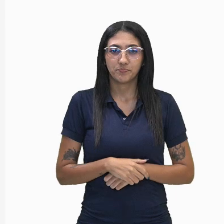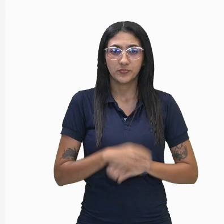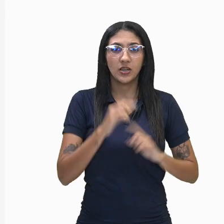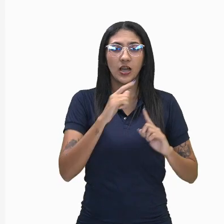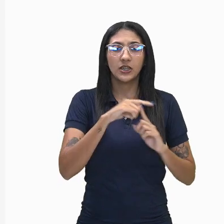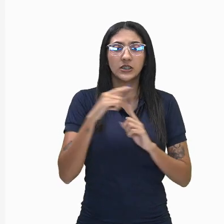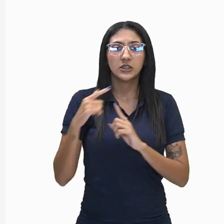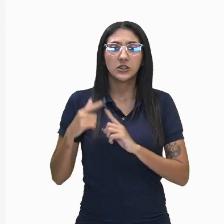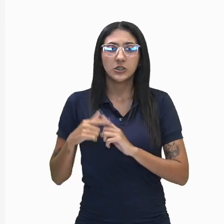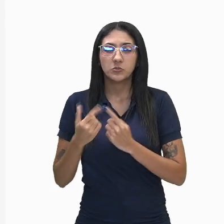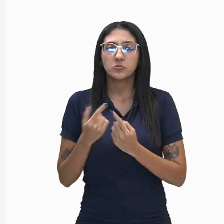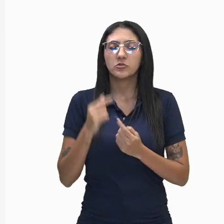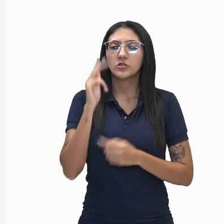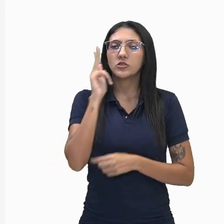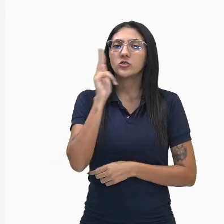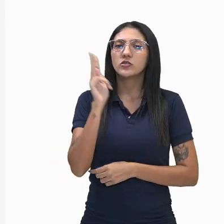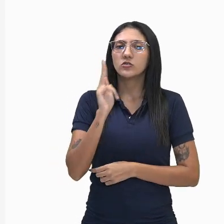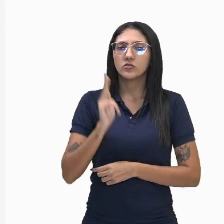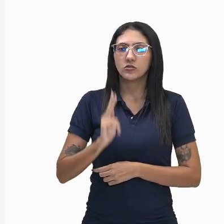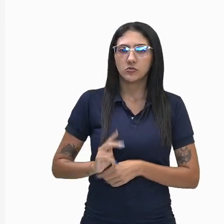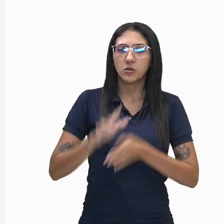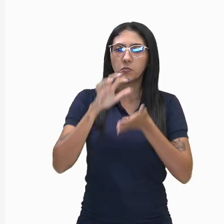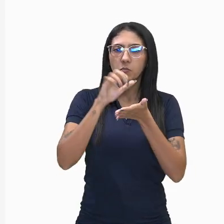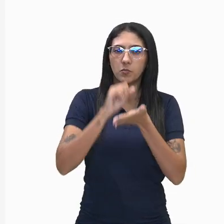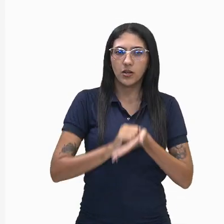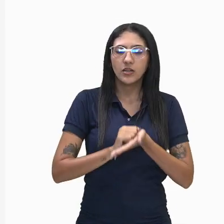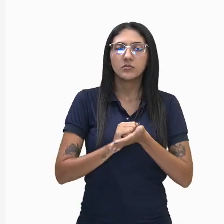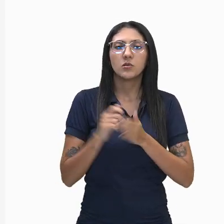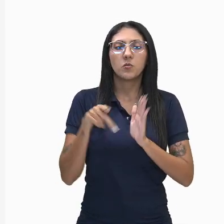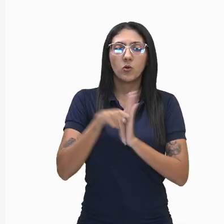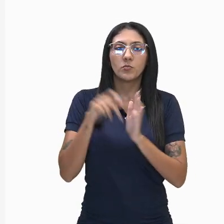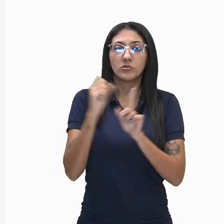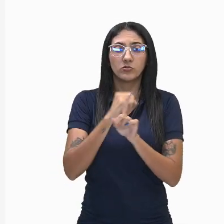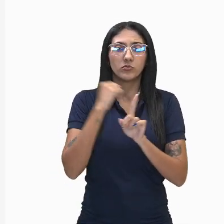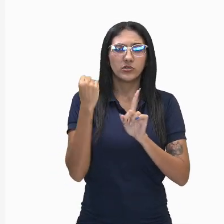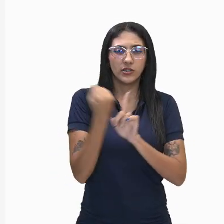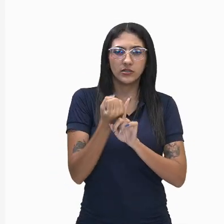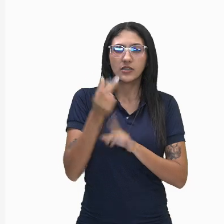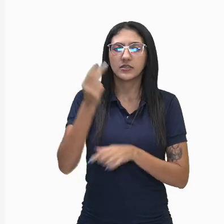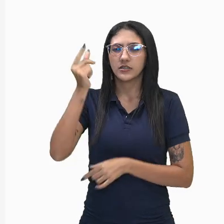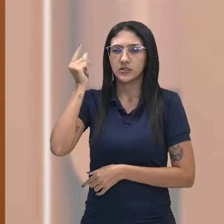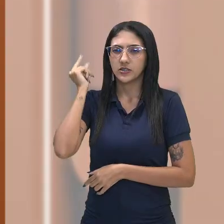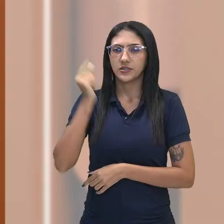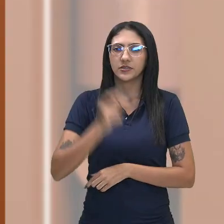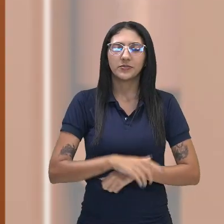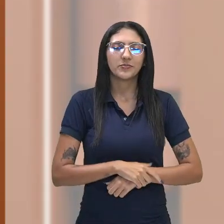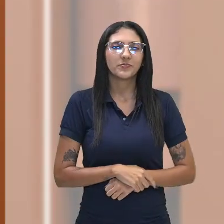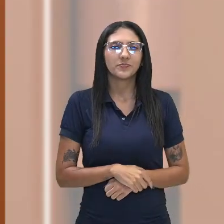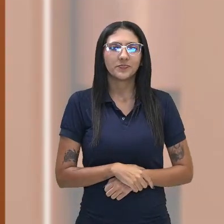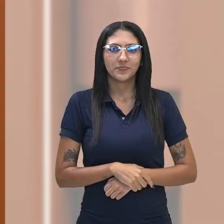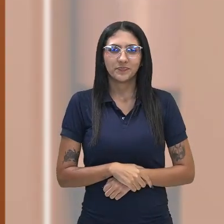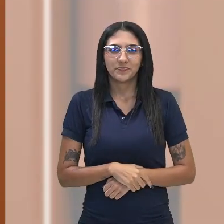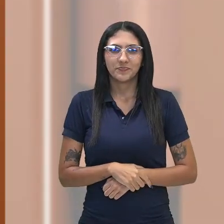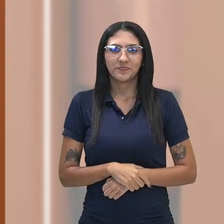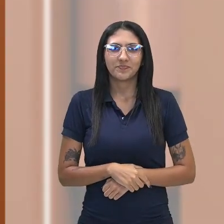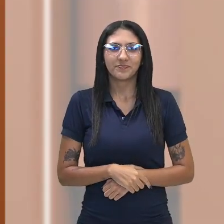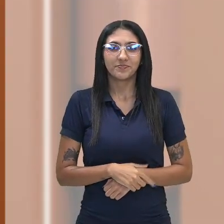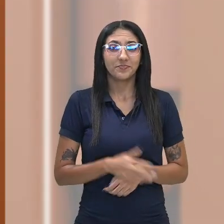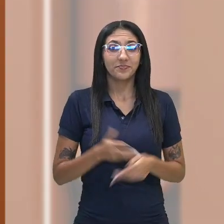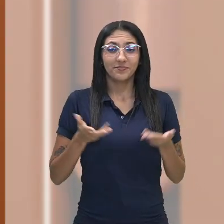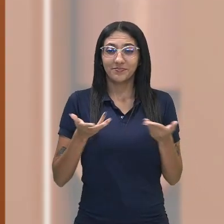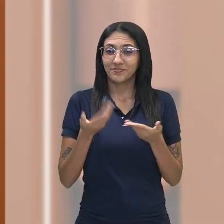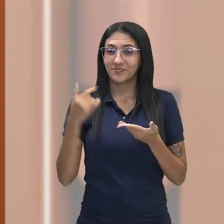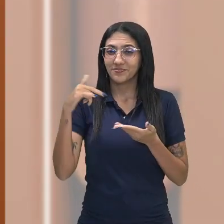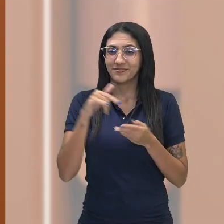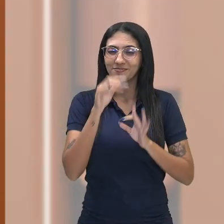de registros históricos das sociedades antigas. E agora você separa aí o